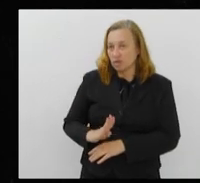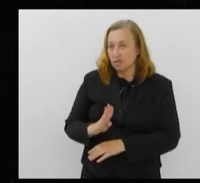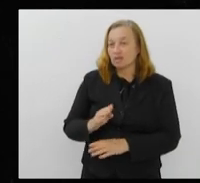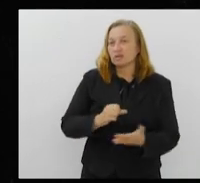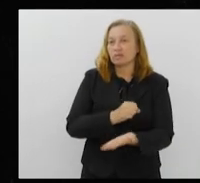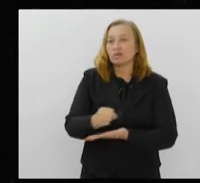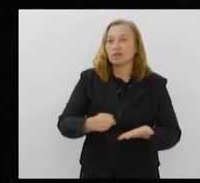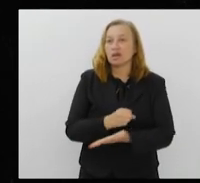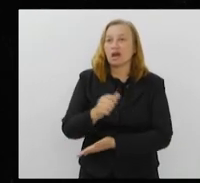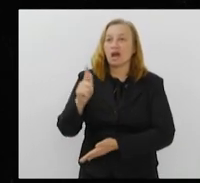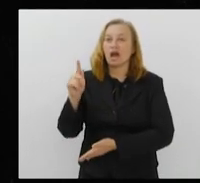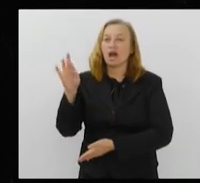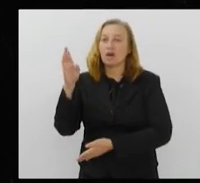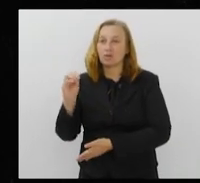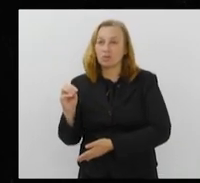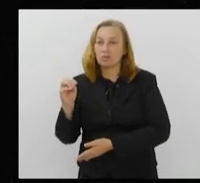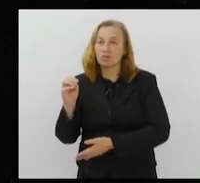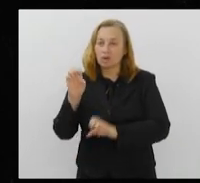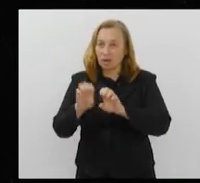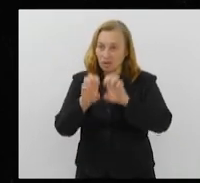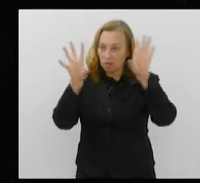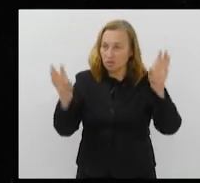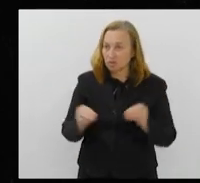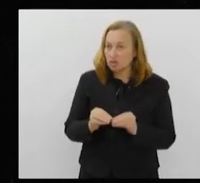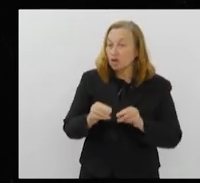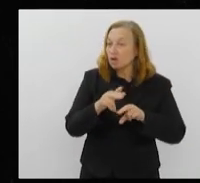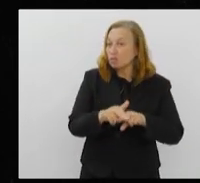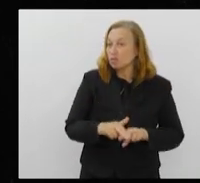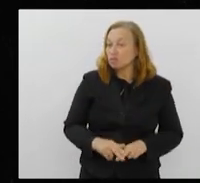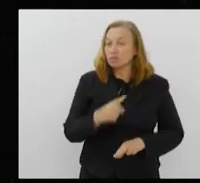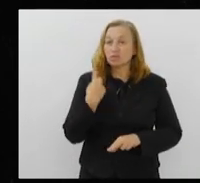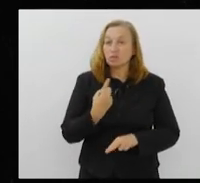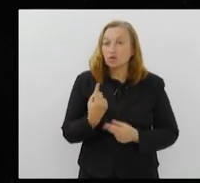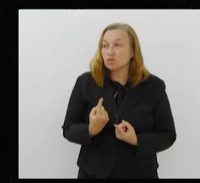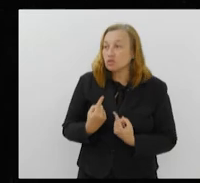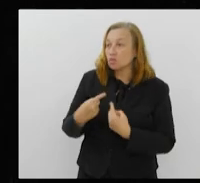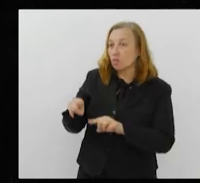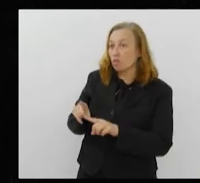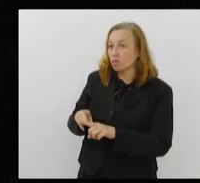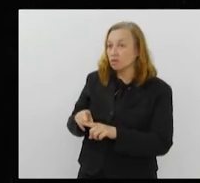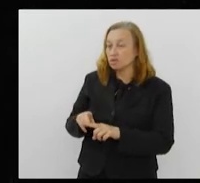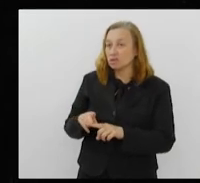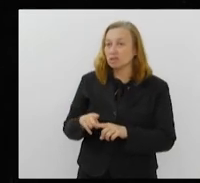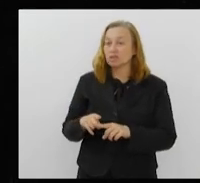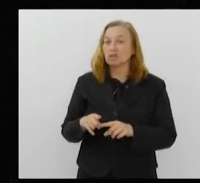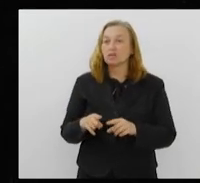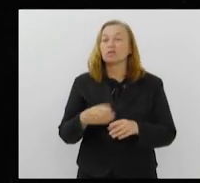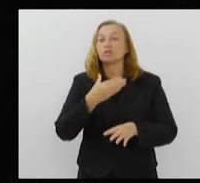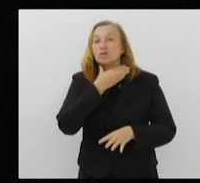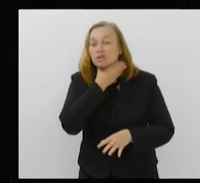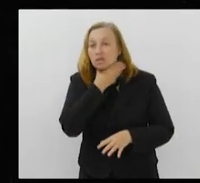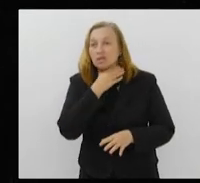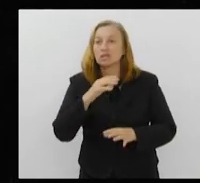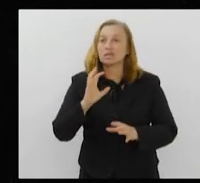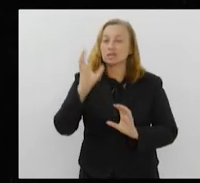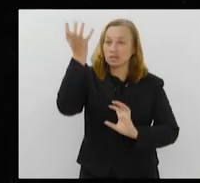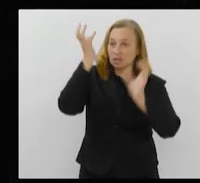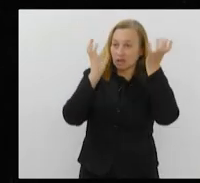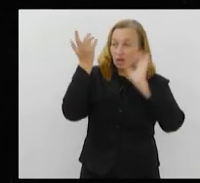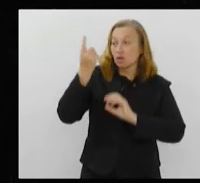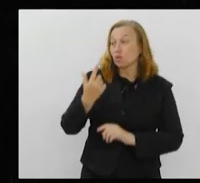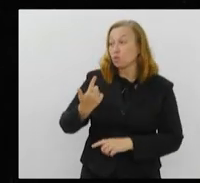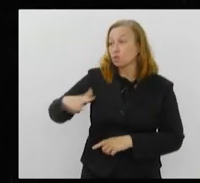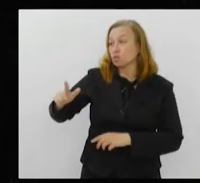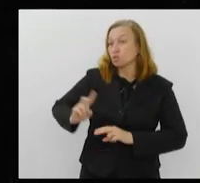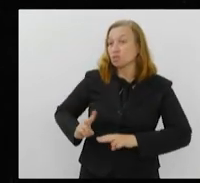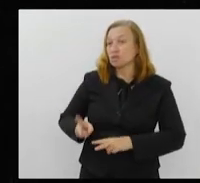baseado na agroecologia. Portanto, nós combatemos a crise climática, enquanto os outros seguem